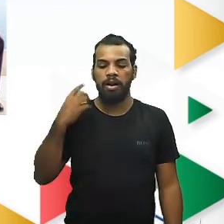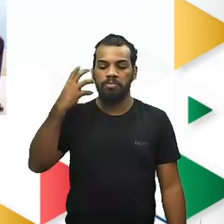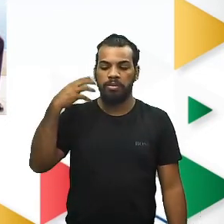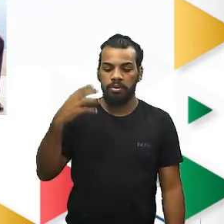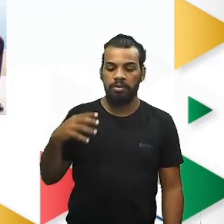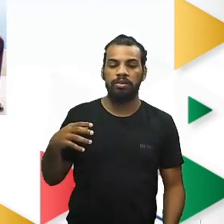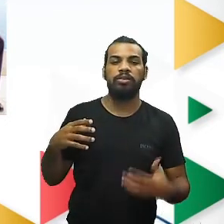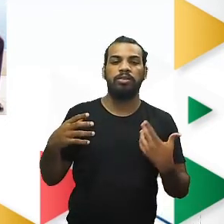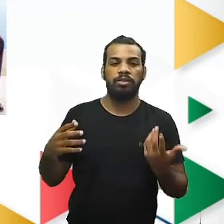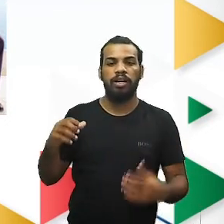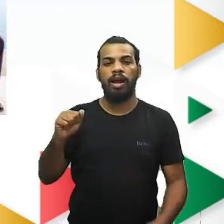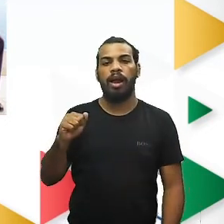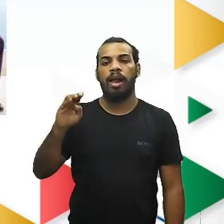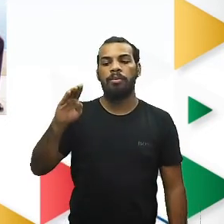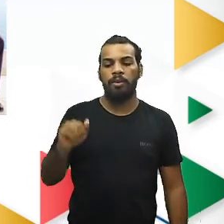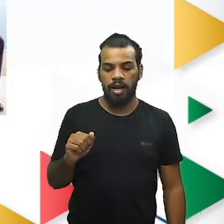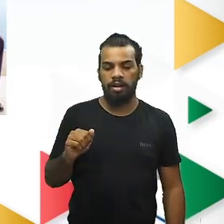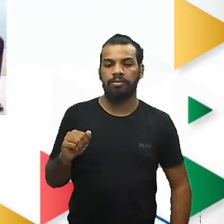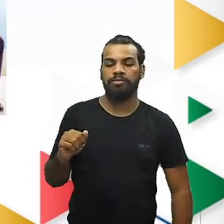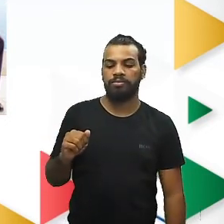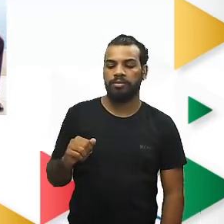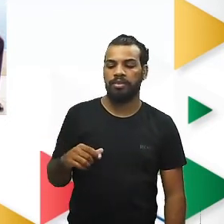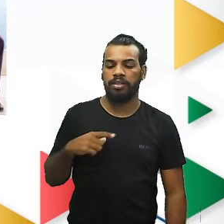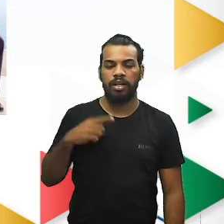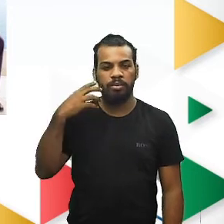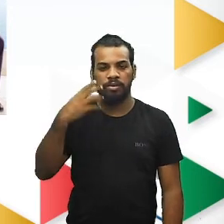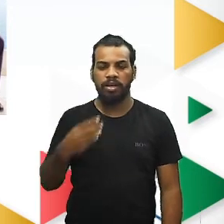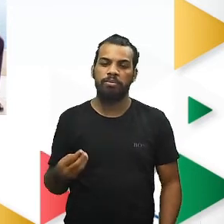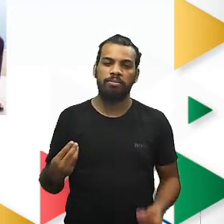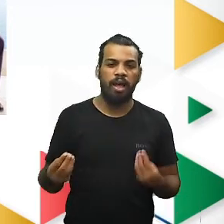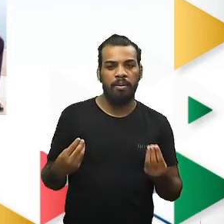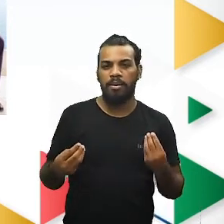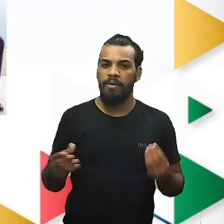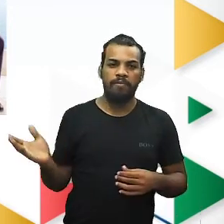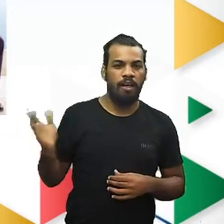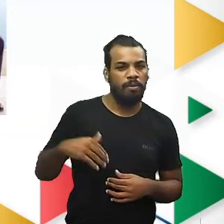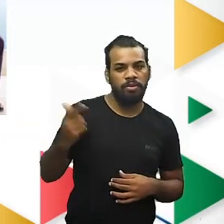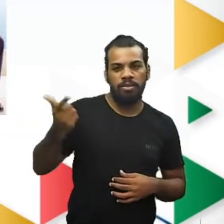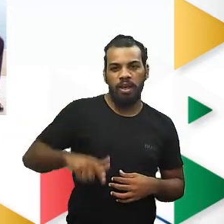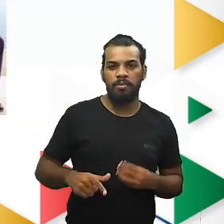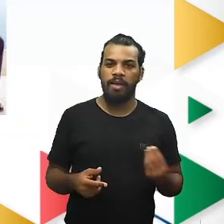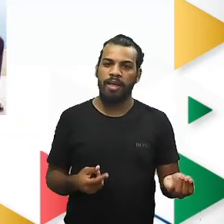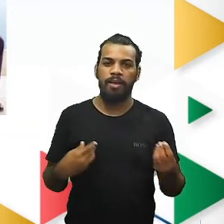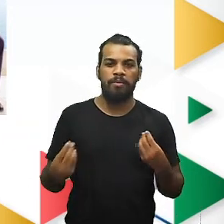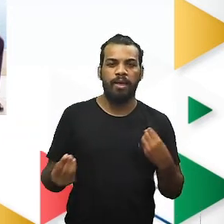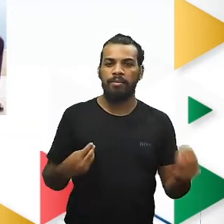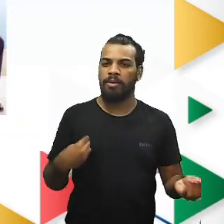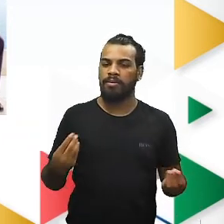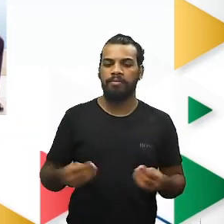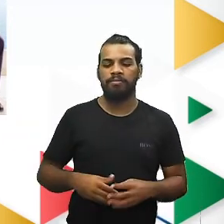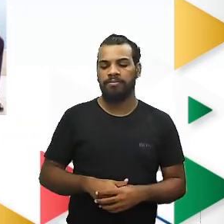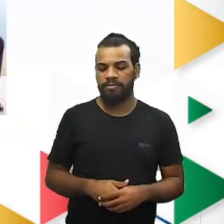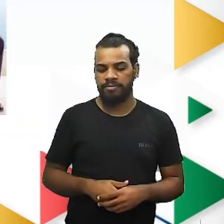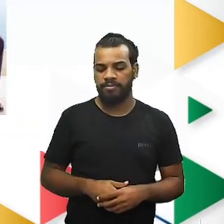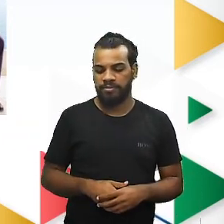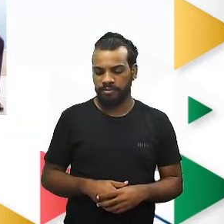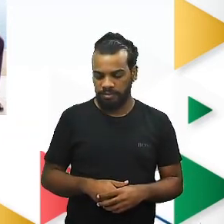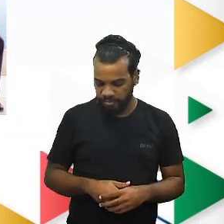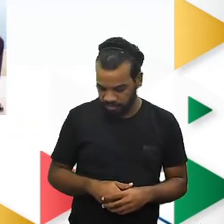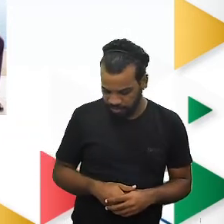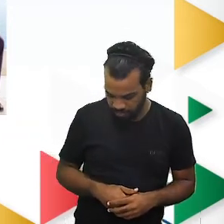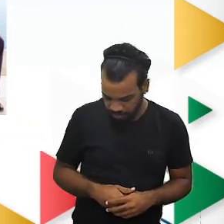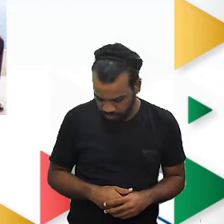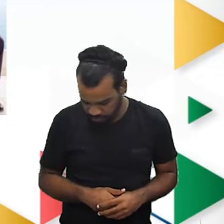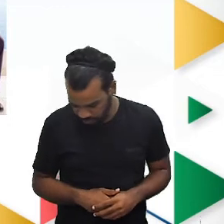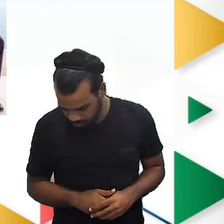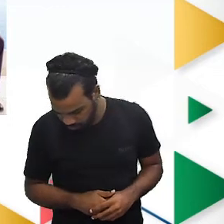banda sueca ABBA, né? Que tem aquela música Mamma Mia, Here We Go Again, Mama, que eu não lembro o resto da letra,